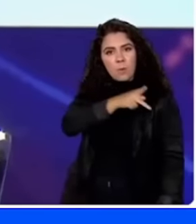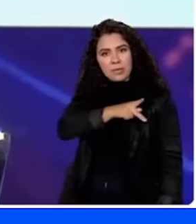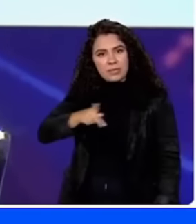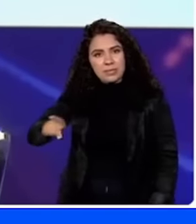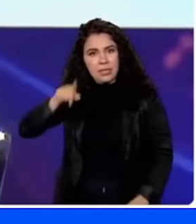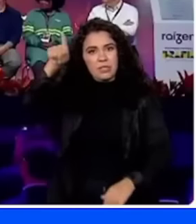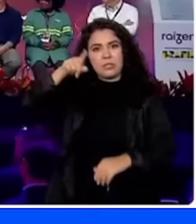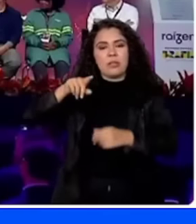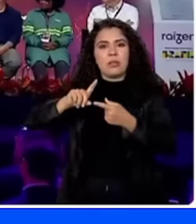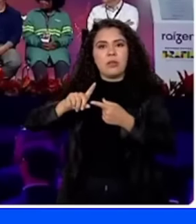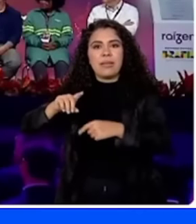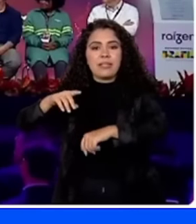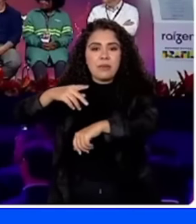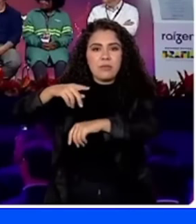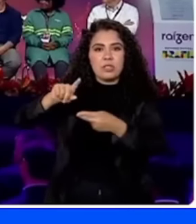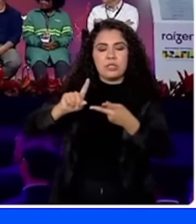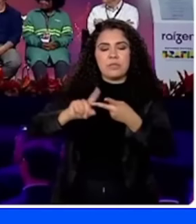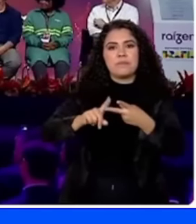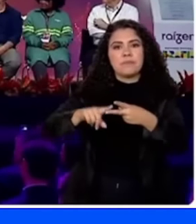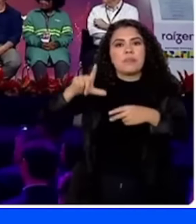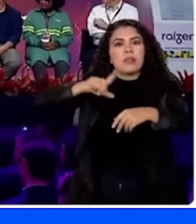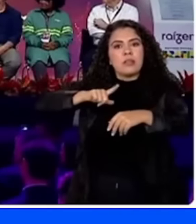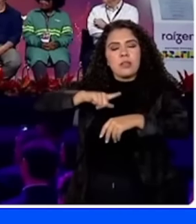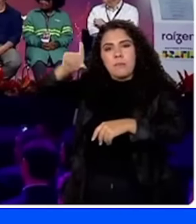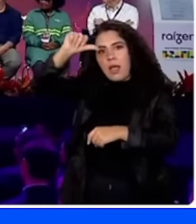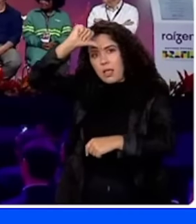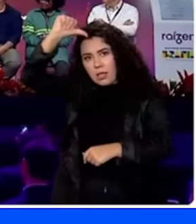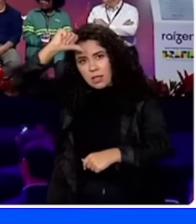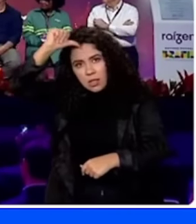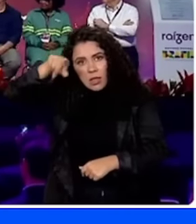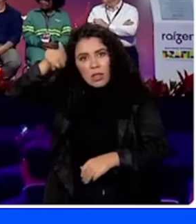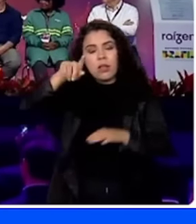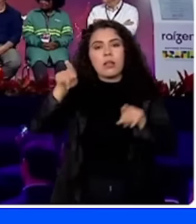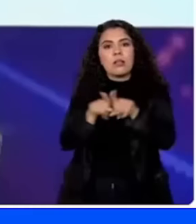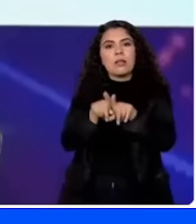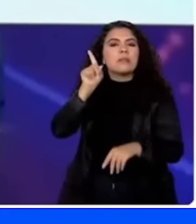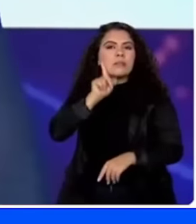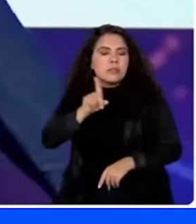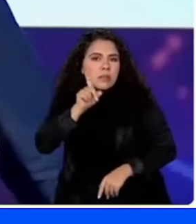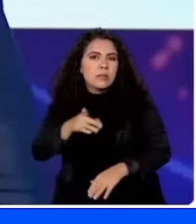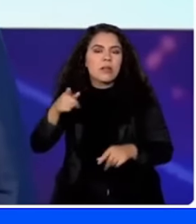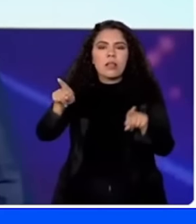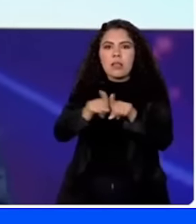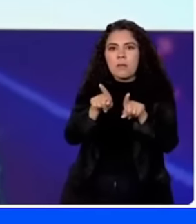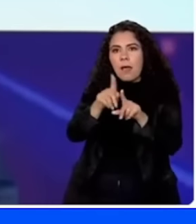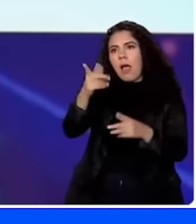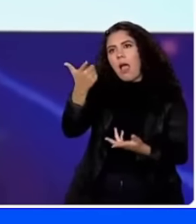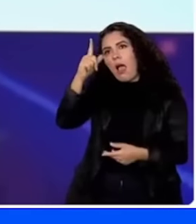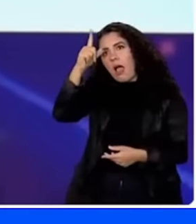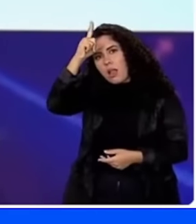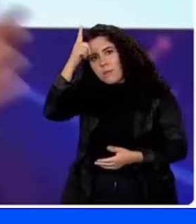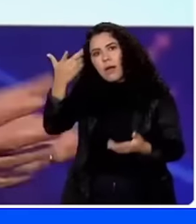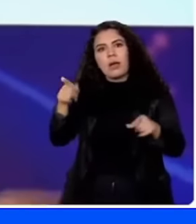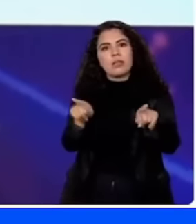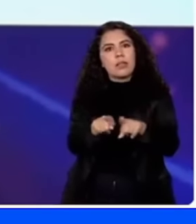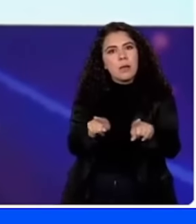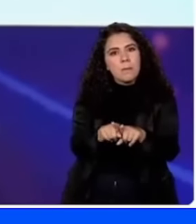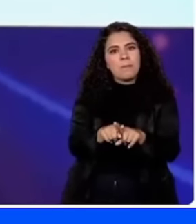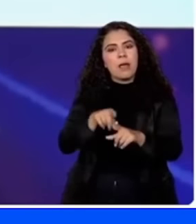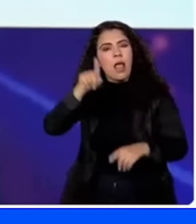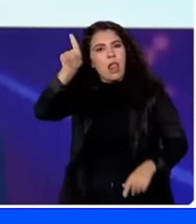Jinping, quando eu me reuni com Modi na Índia, quando eu me reuni com Olavo Scholz na Alemanha, quando eu me reuni com Macron